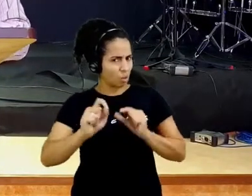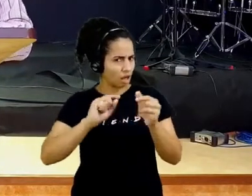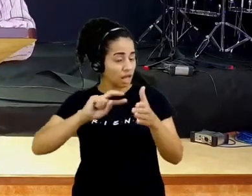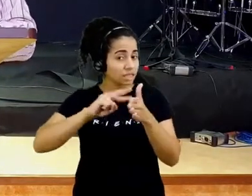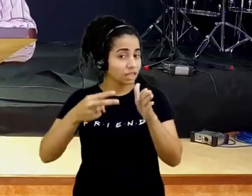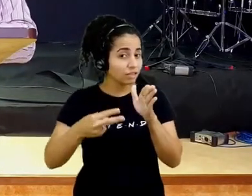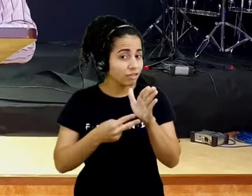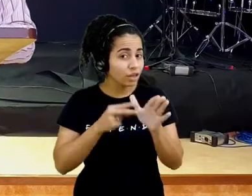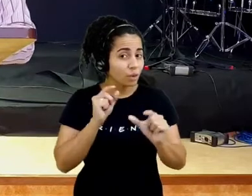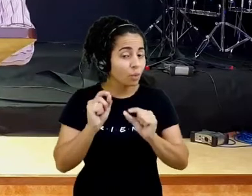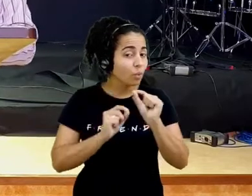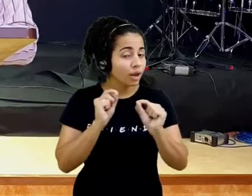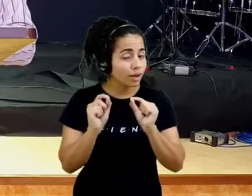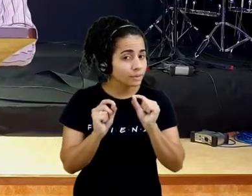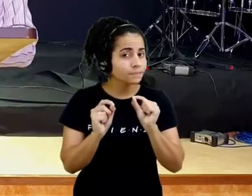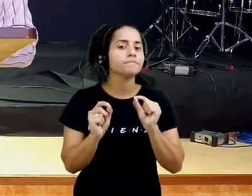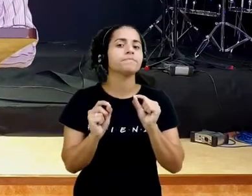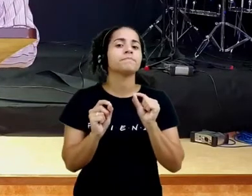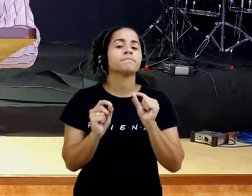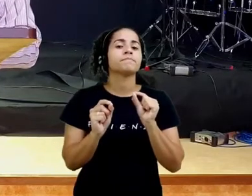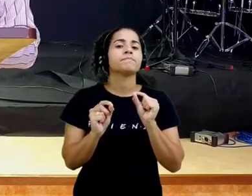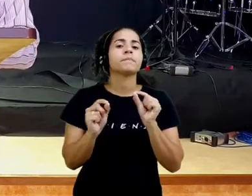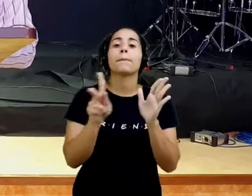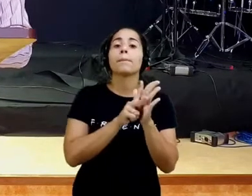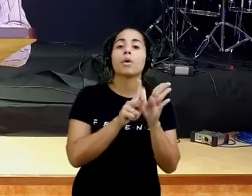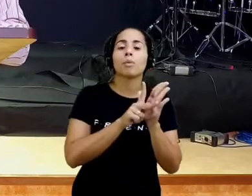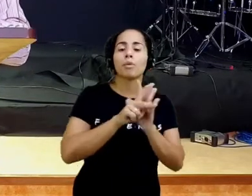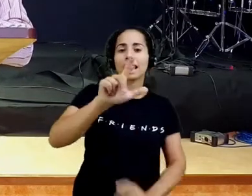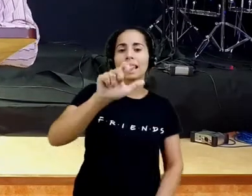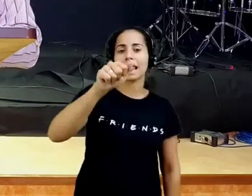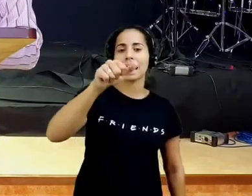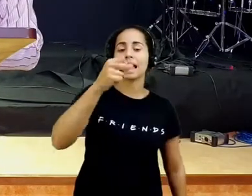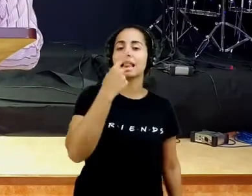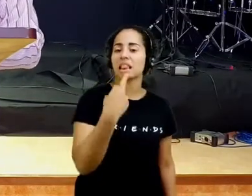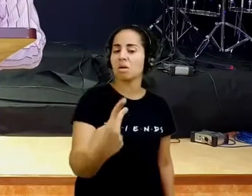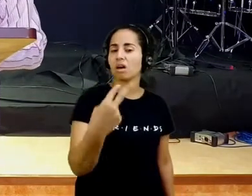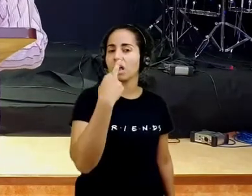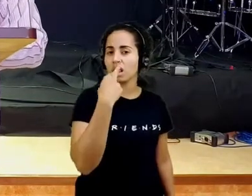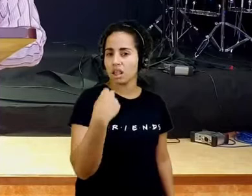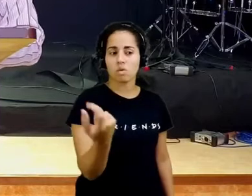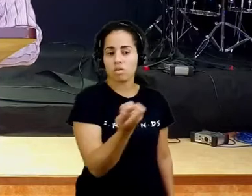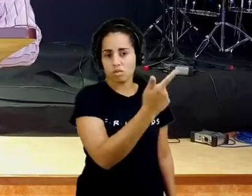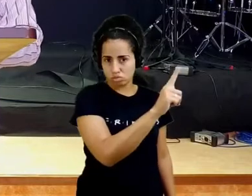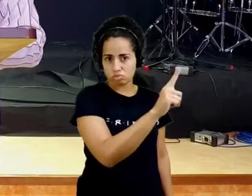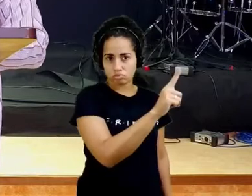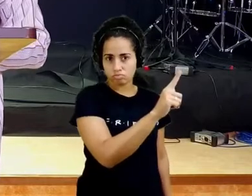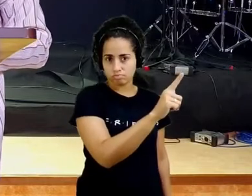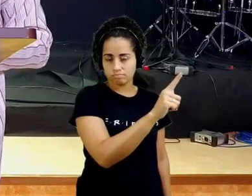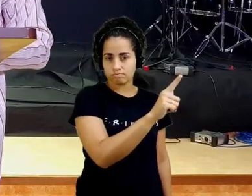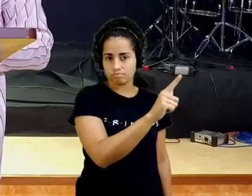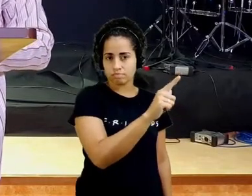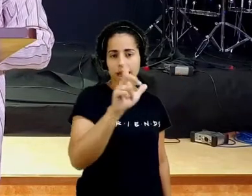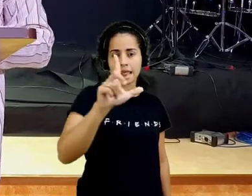expressão misericórdia, tem origem do latim. É uma palavra que vem do latim e é formada